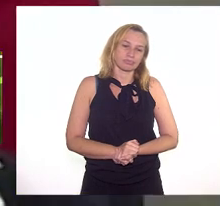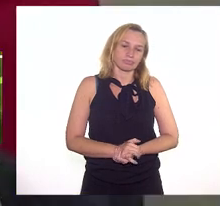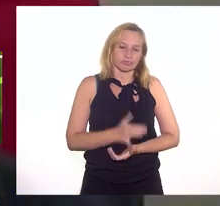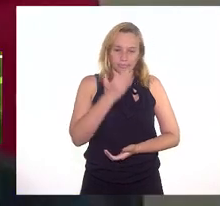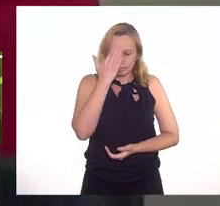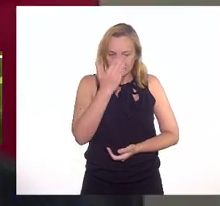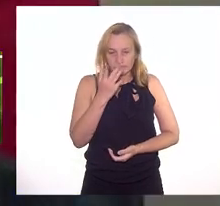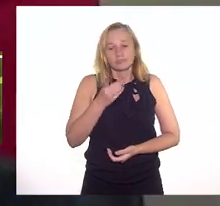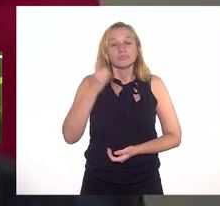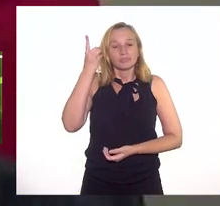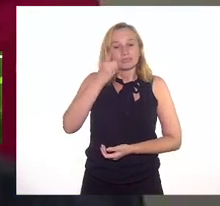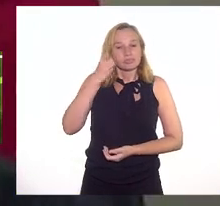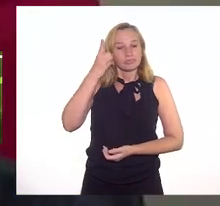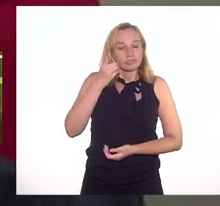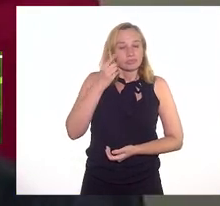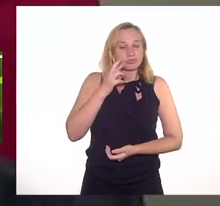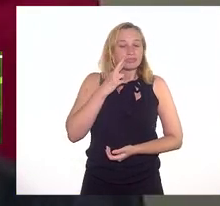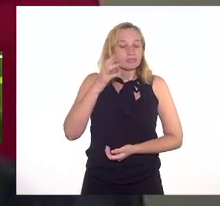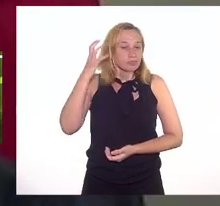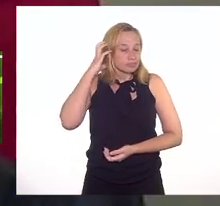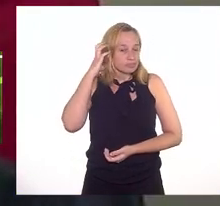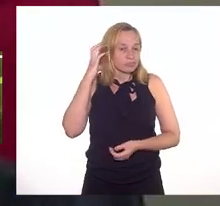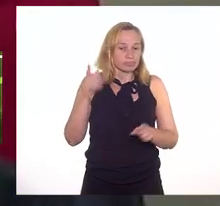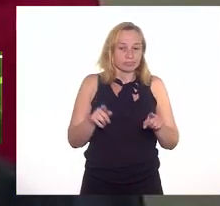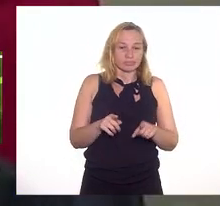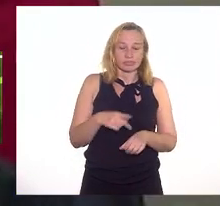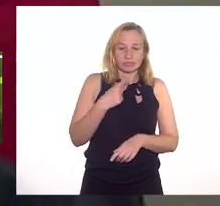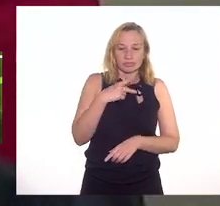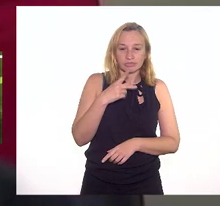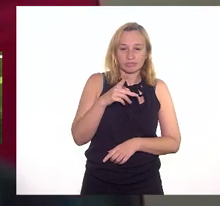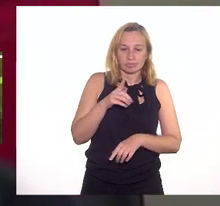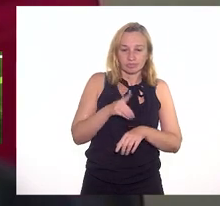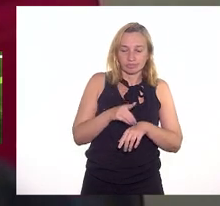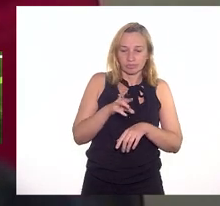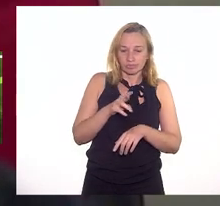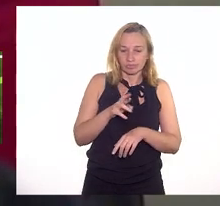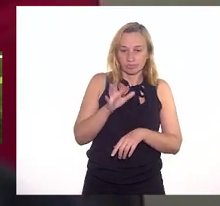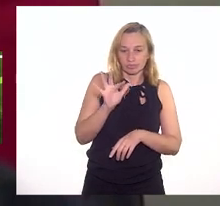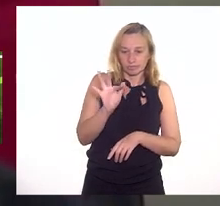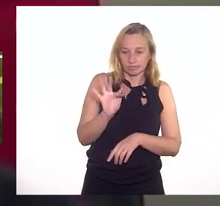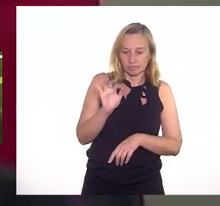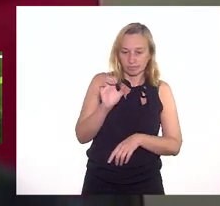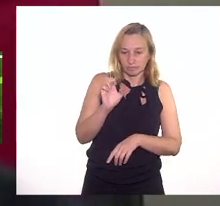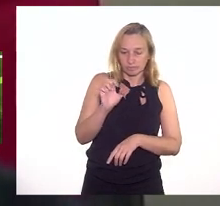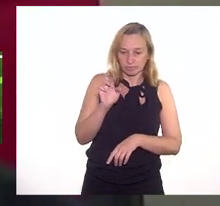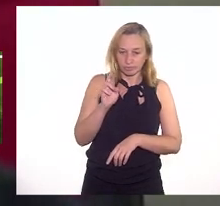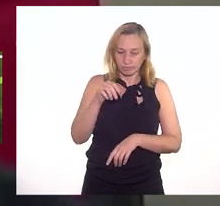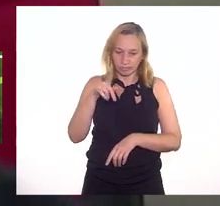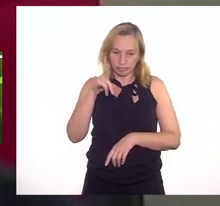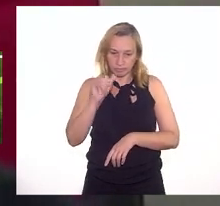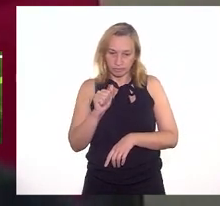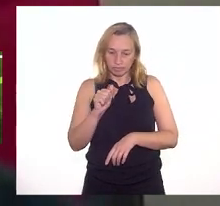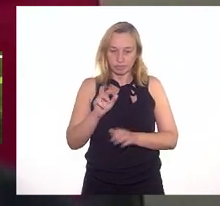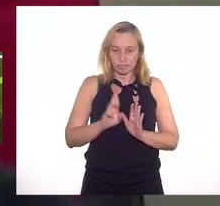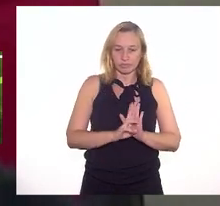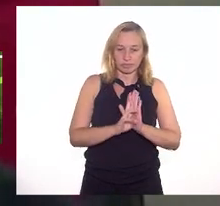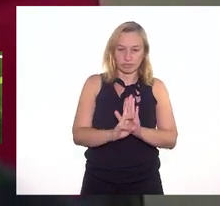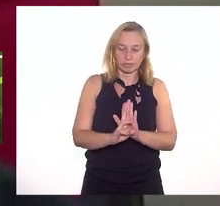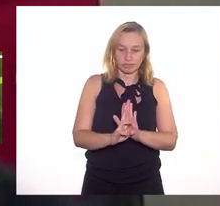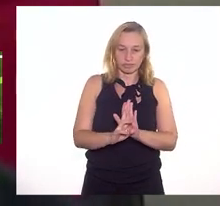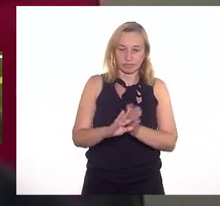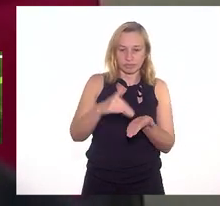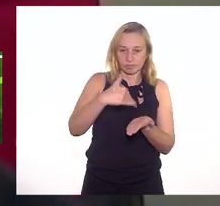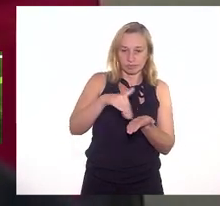Agradecendo a deputada Rosane Félix, eu passo então a palavra à doutora Fernanda Fialho, que nesse ato representa a Secretaria Estadual de Saúde.